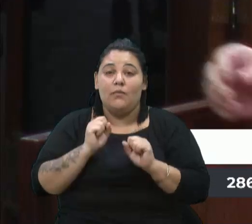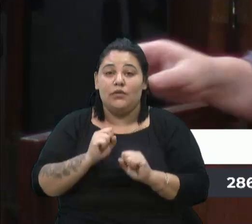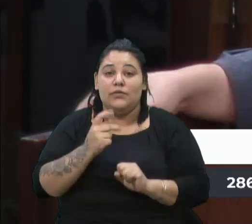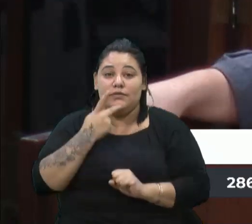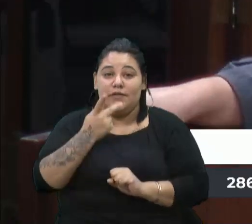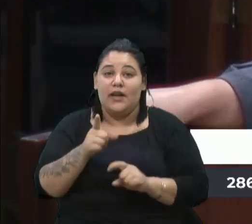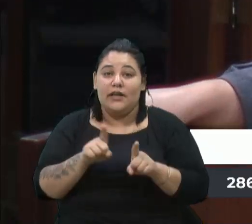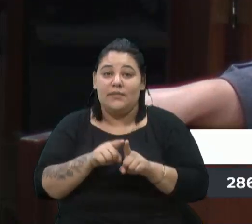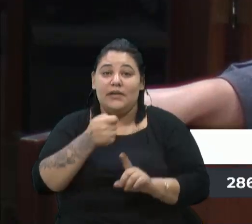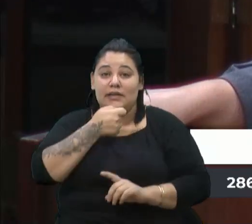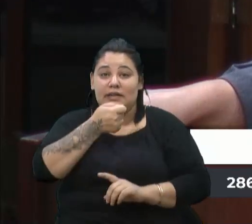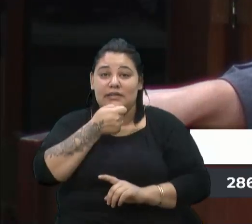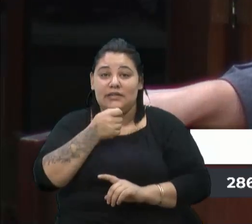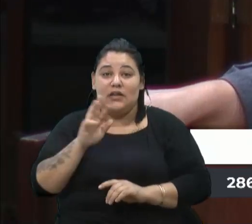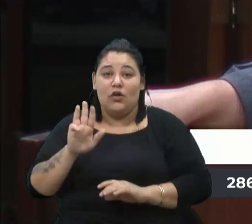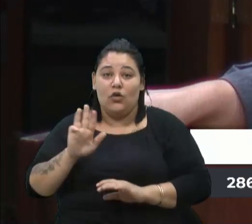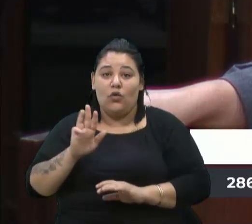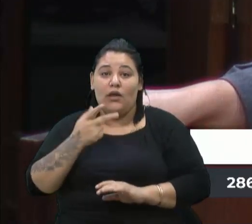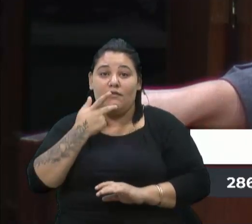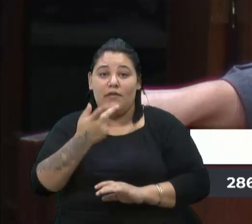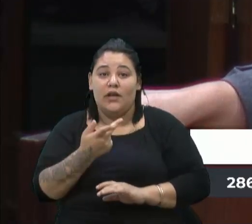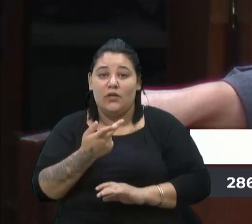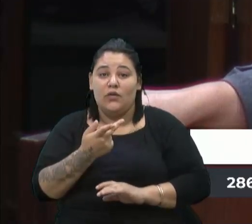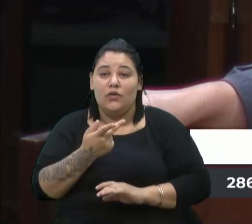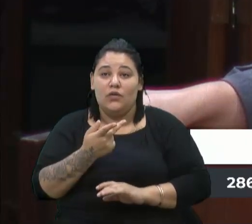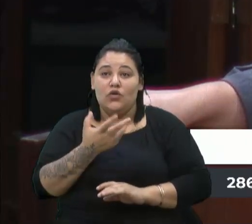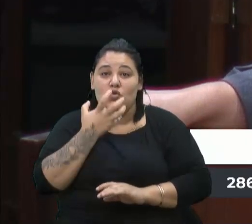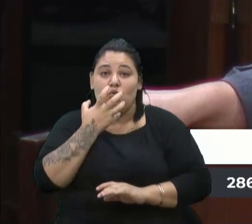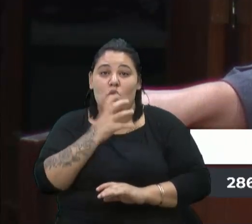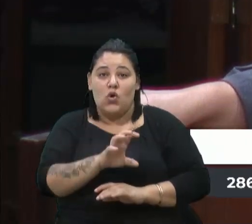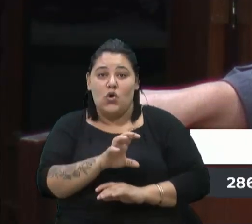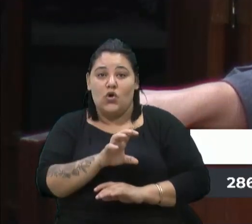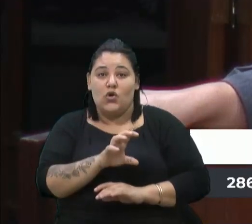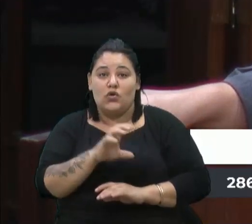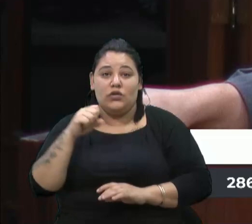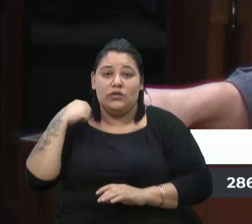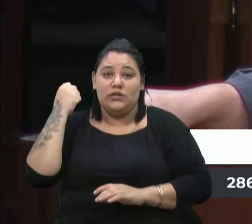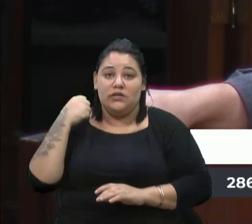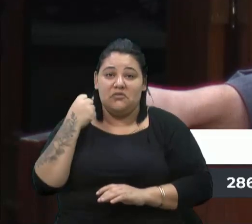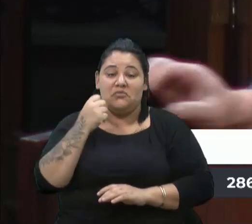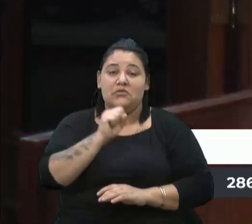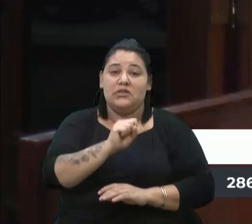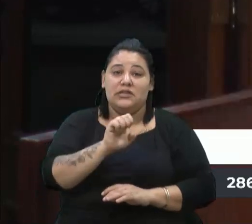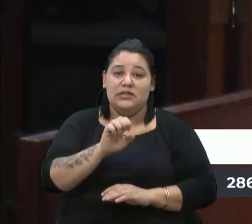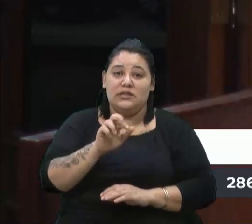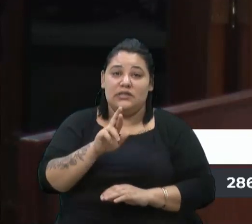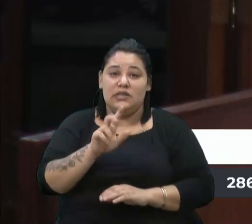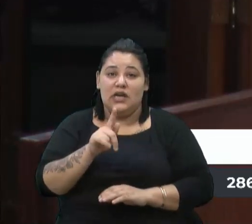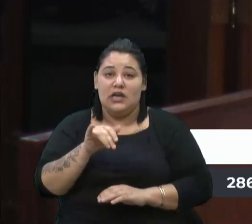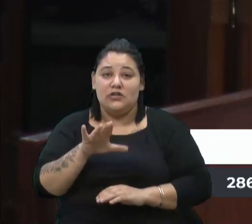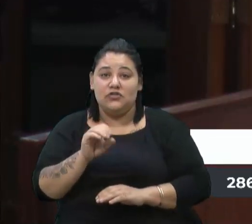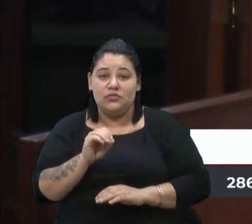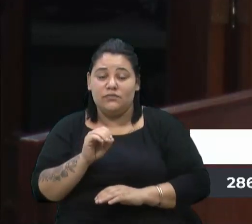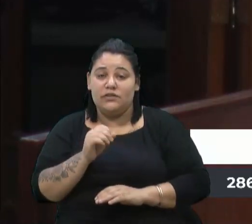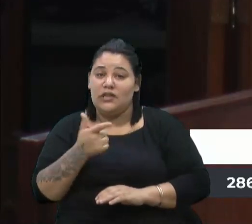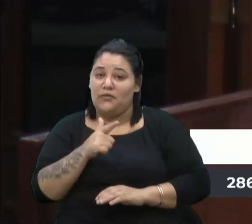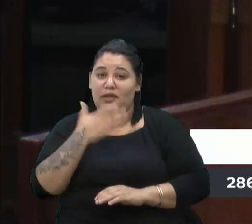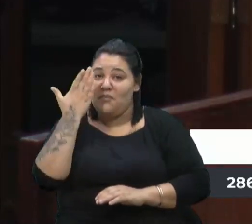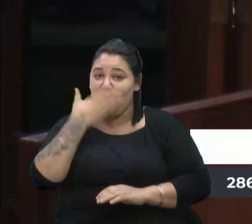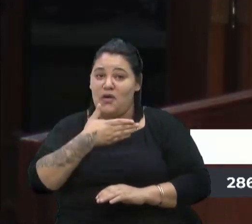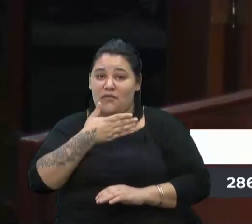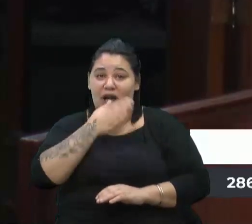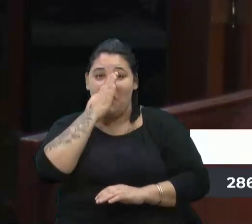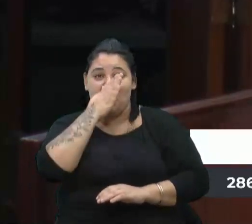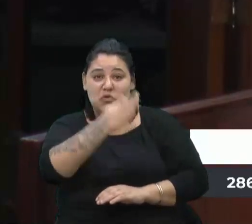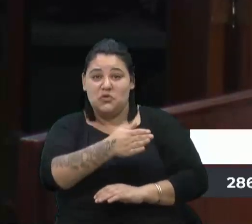na entrevista recente o Lula falou sobre o seu ódio ao Senador Sérgio moro e sem provas o acusou você